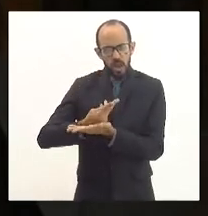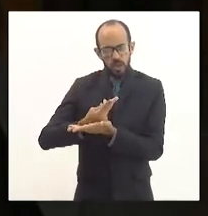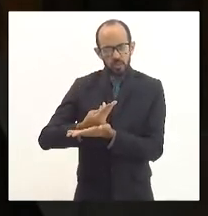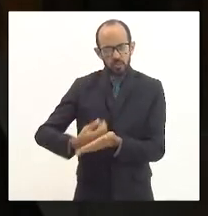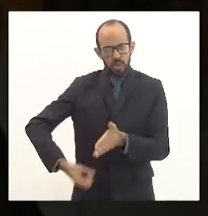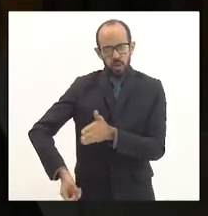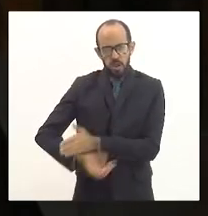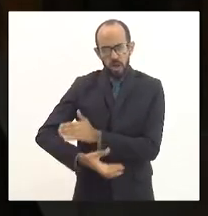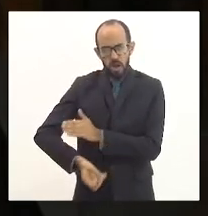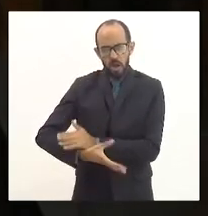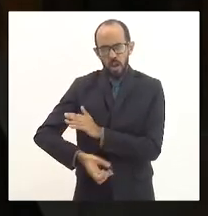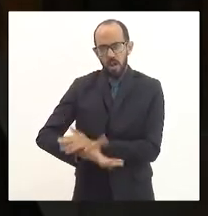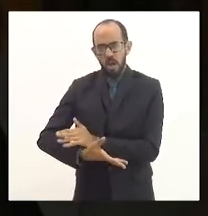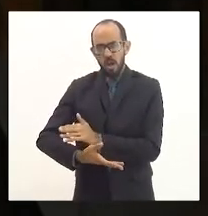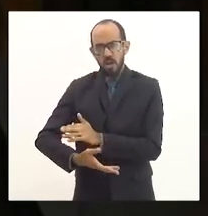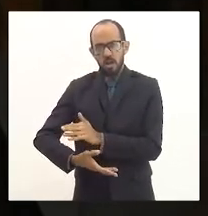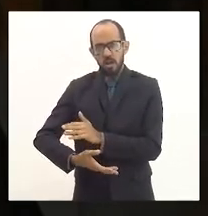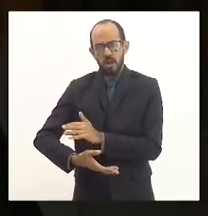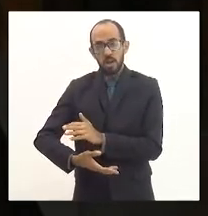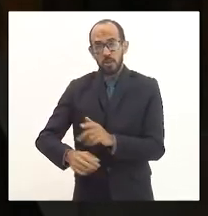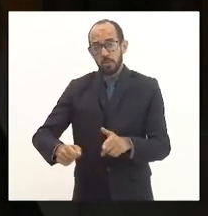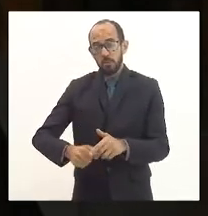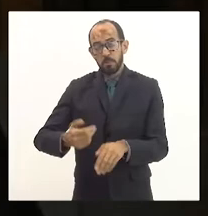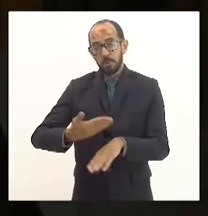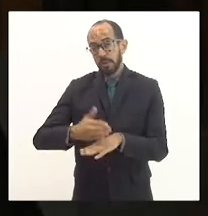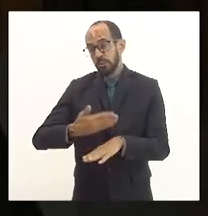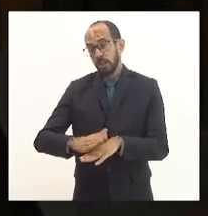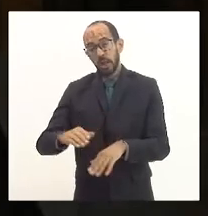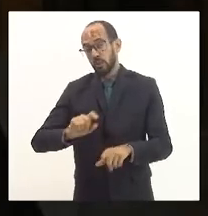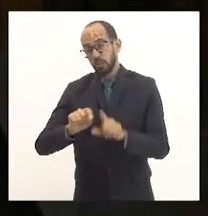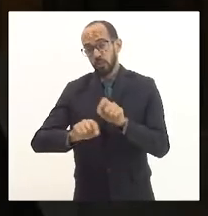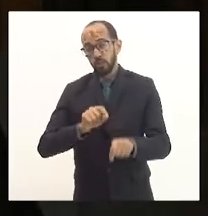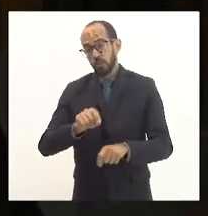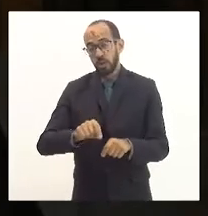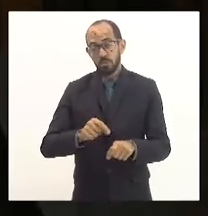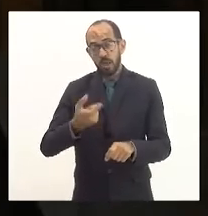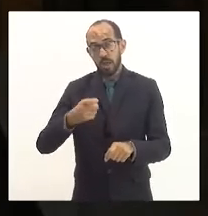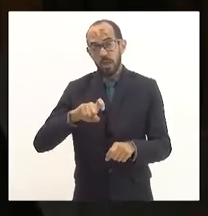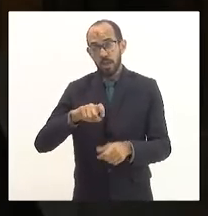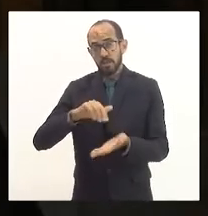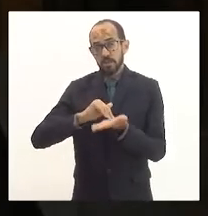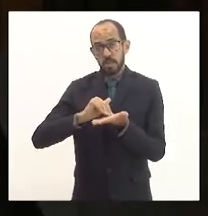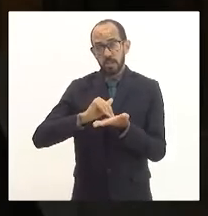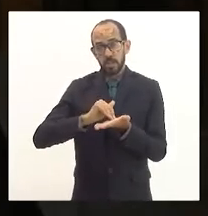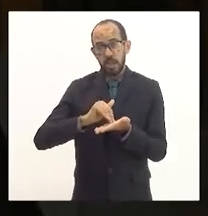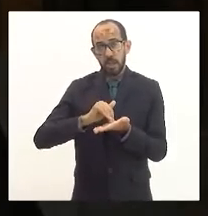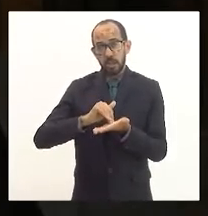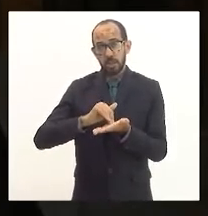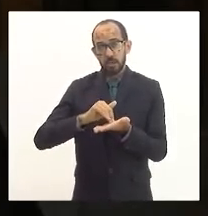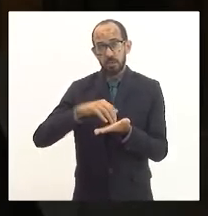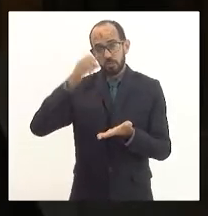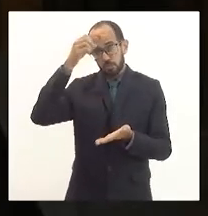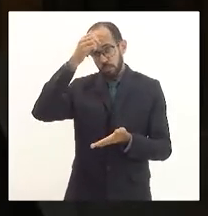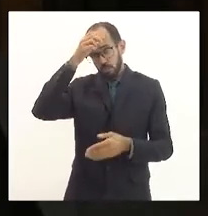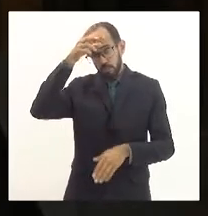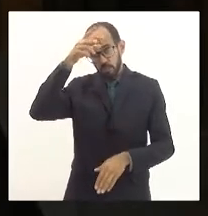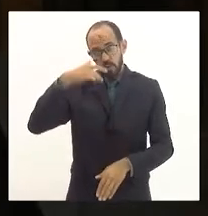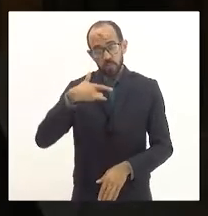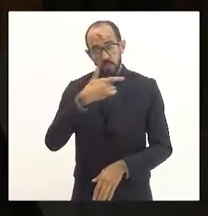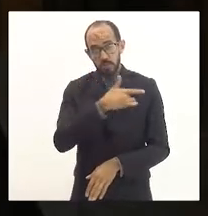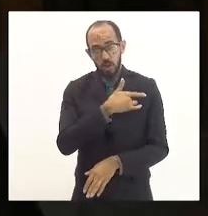público praticado por até então agora a ex-secretária Municipal de Saúde hoje vereadora